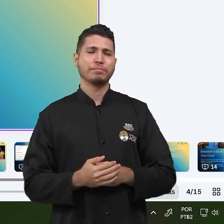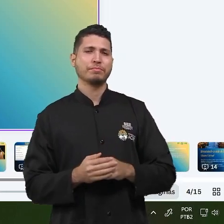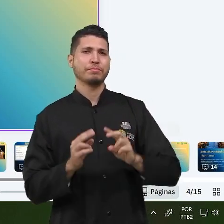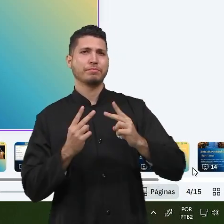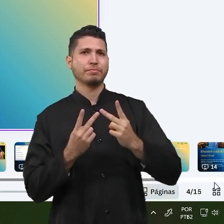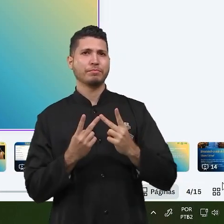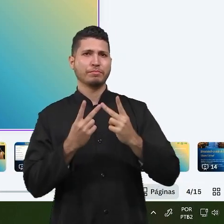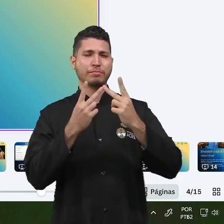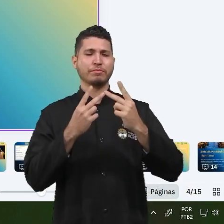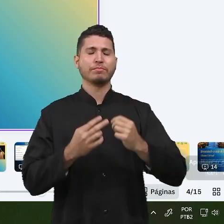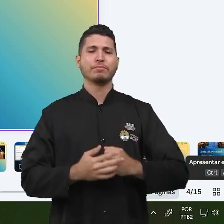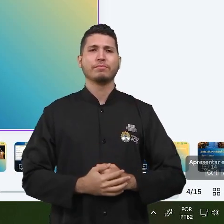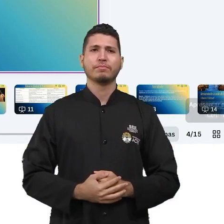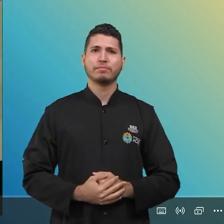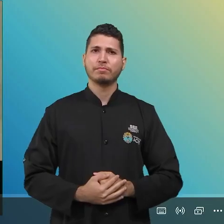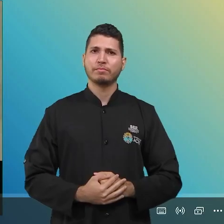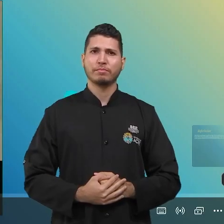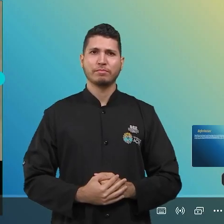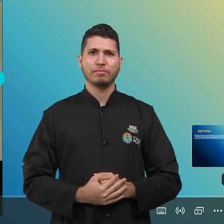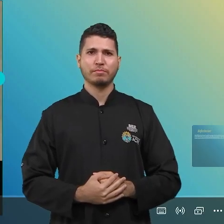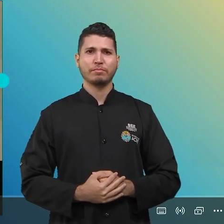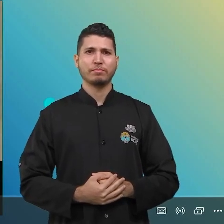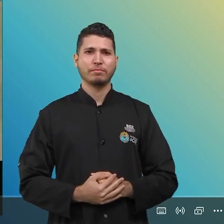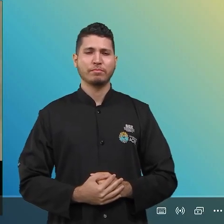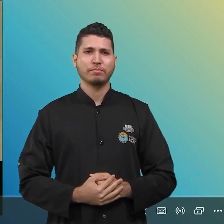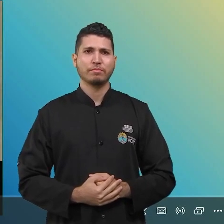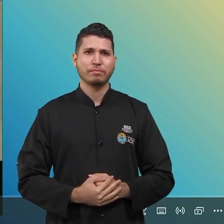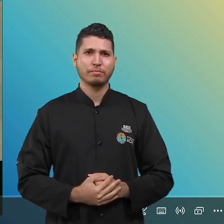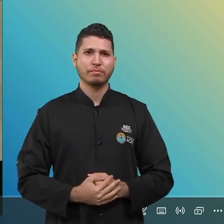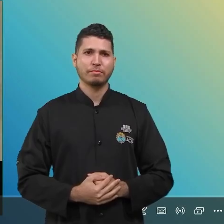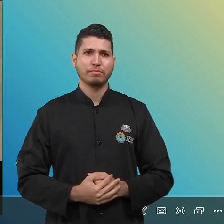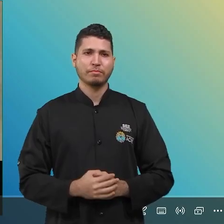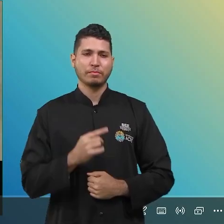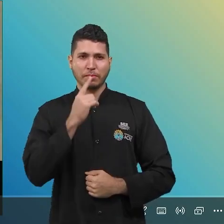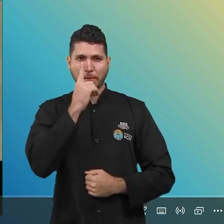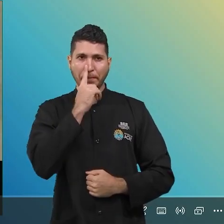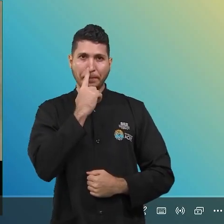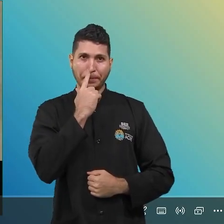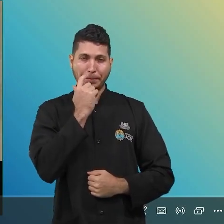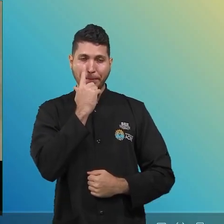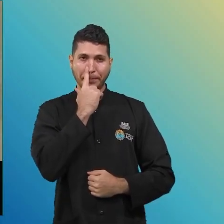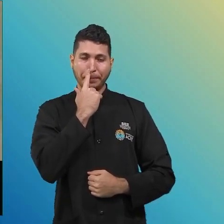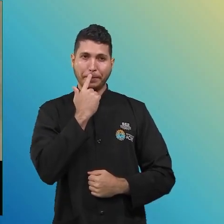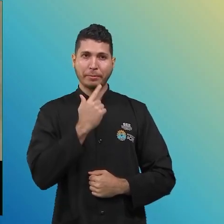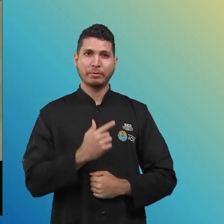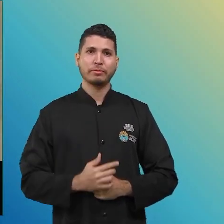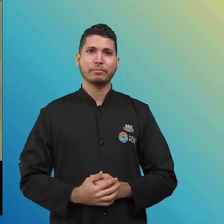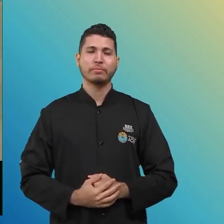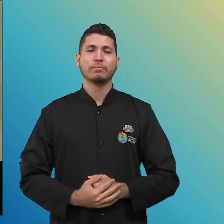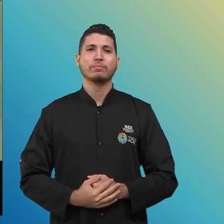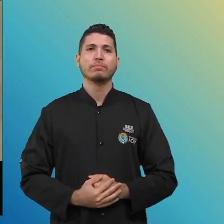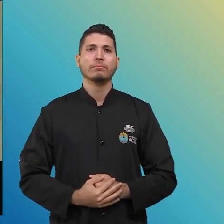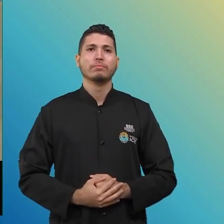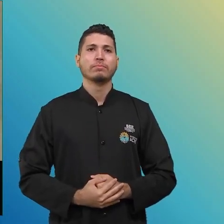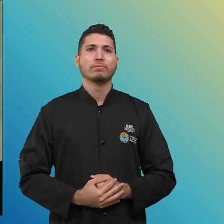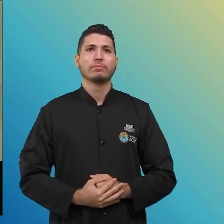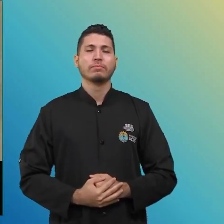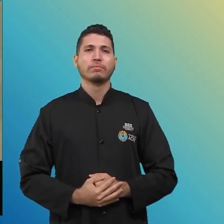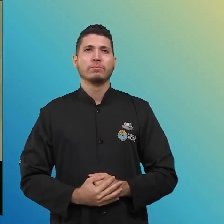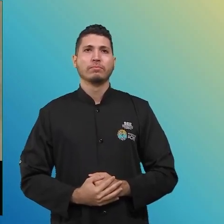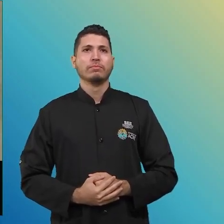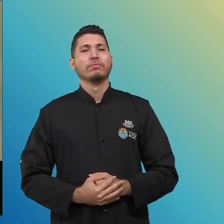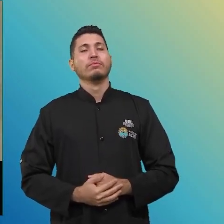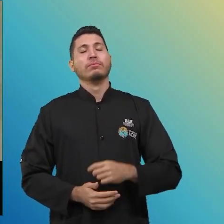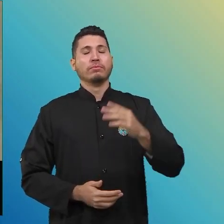tem outros espaços para mostrar para você, tá bom? Assim como em Paris, a gente tem espaços no Brasil